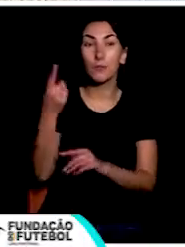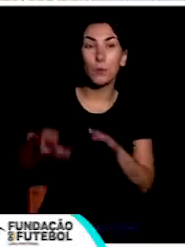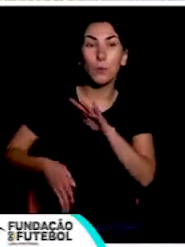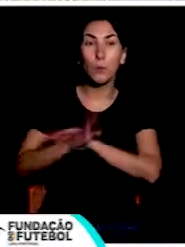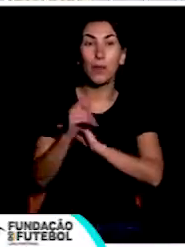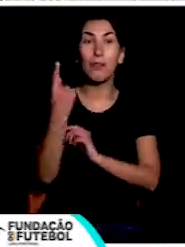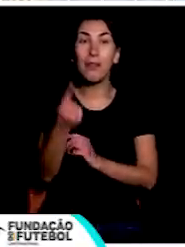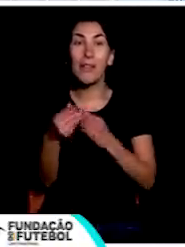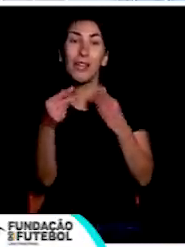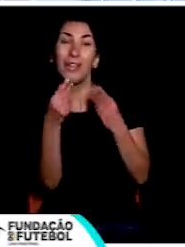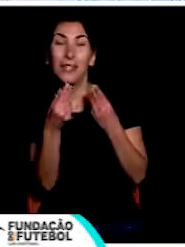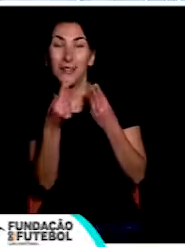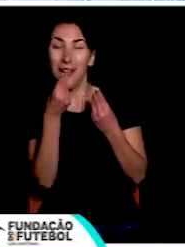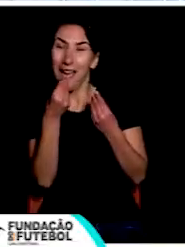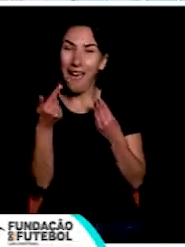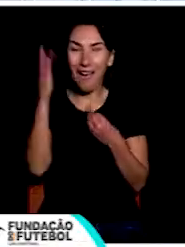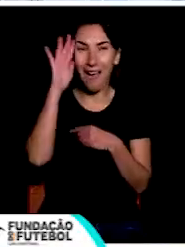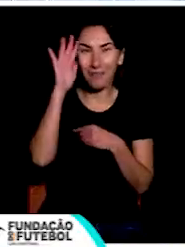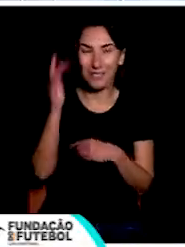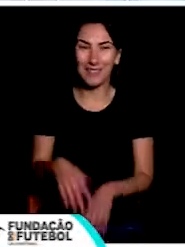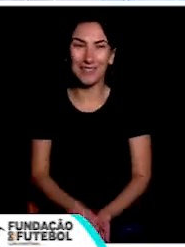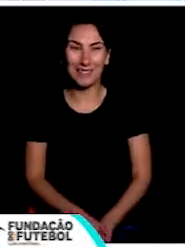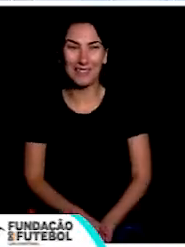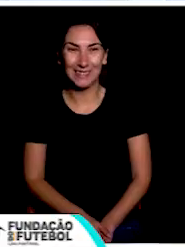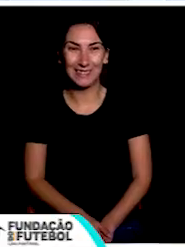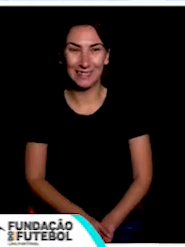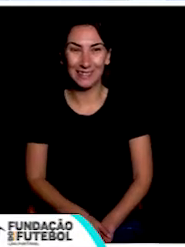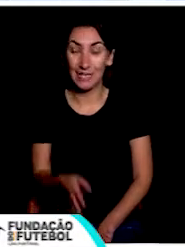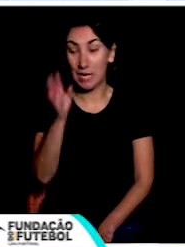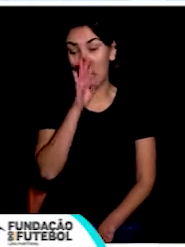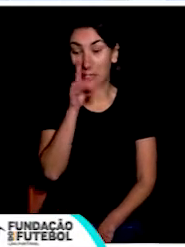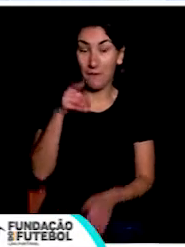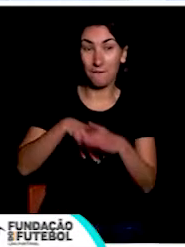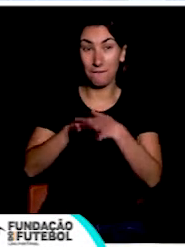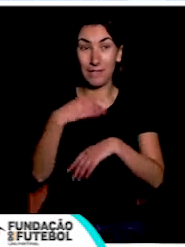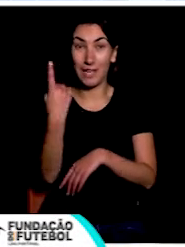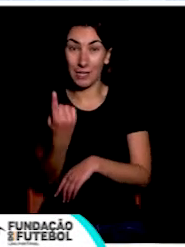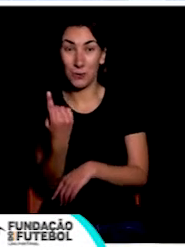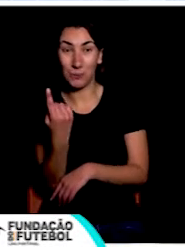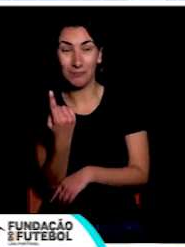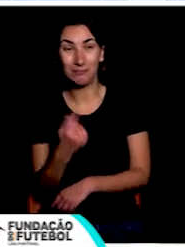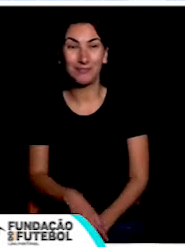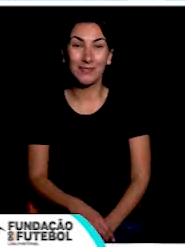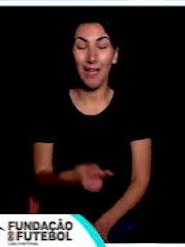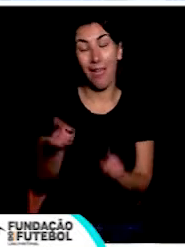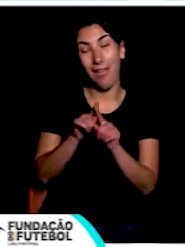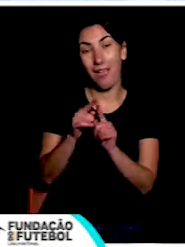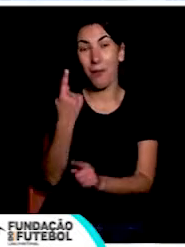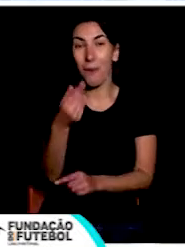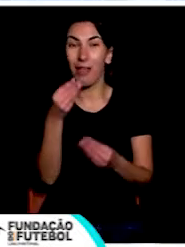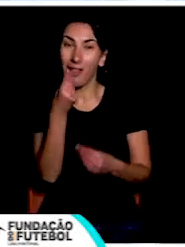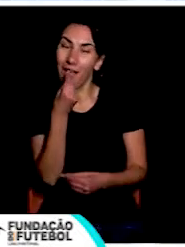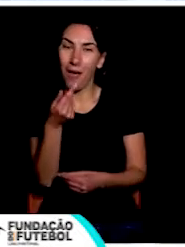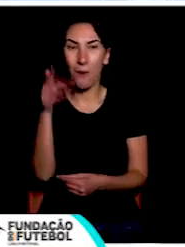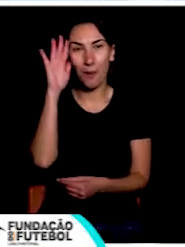2 livres, 1 golo e um almoço para o Jefferson. É, é. Se fizeres um,